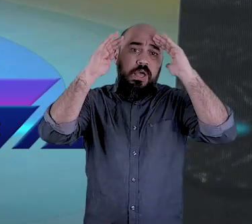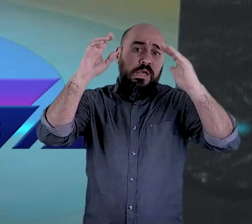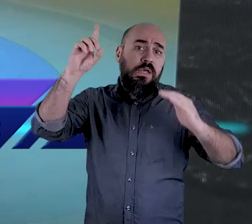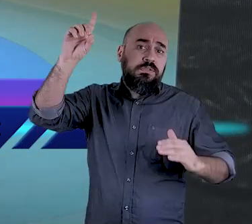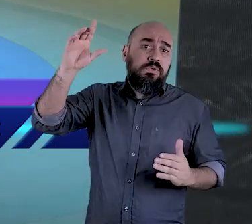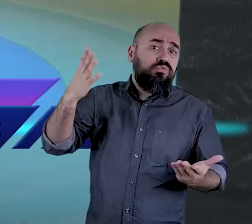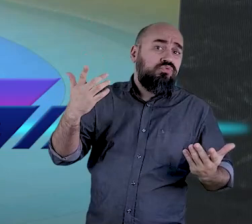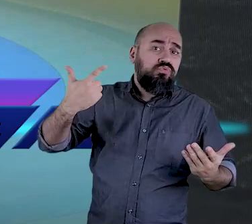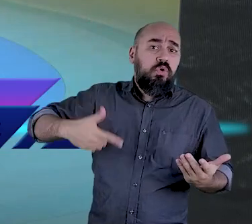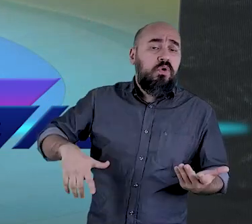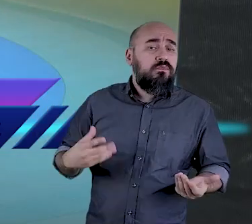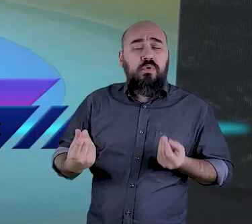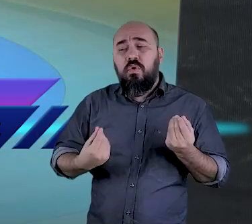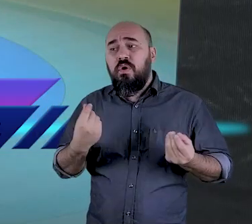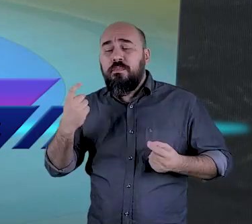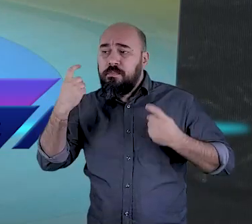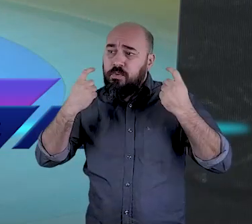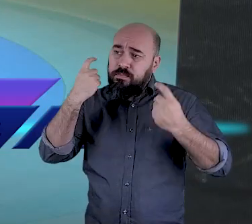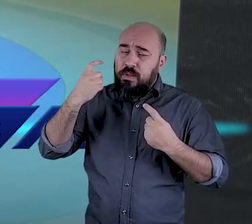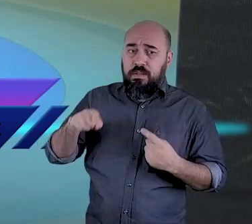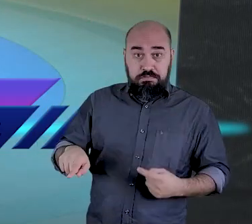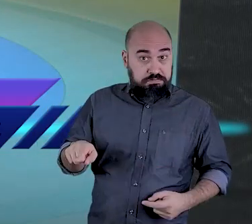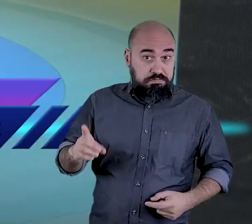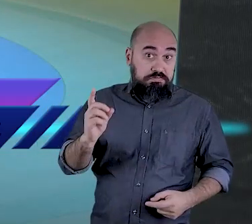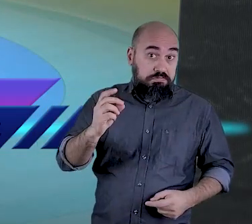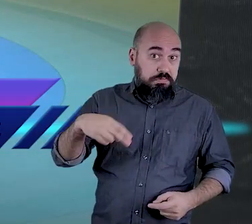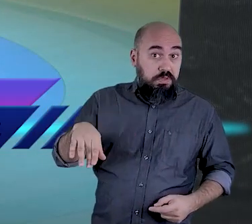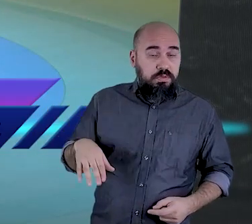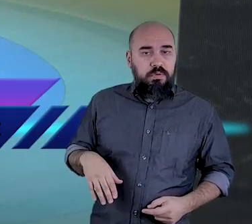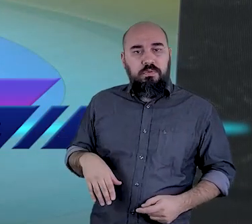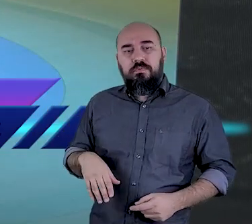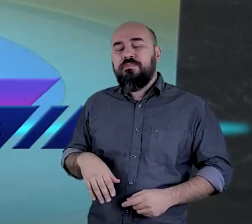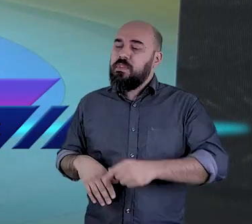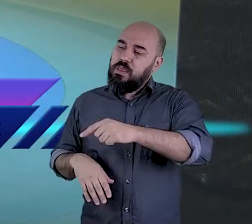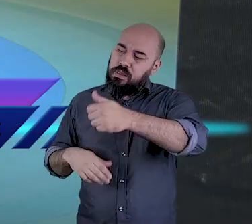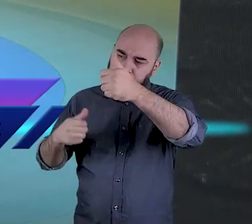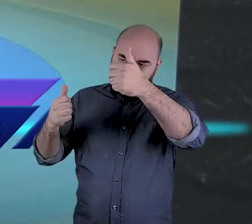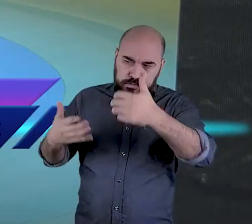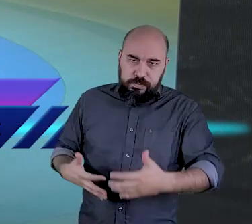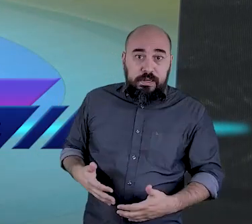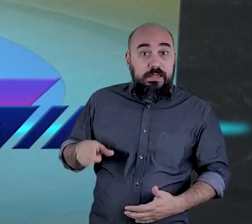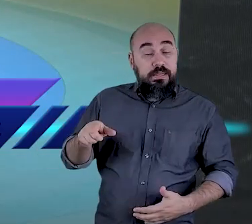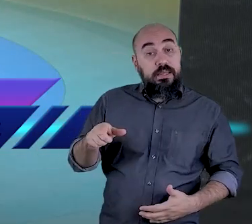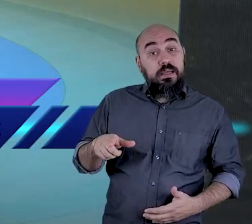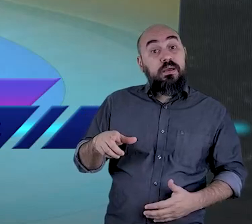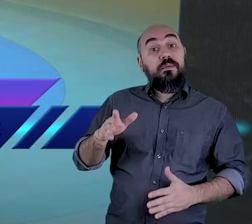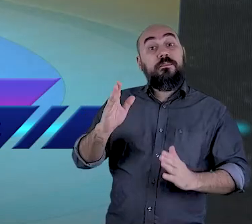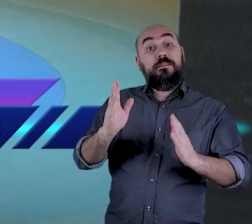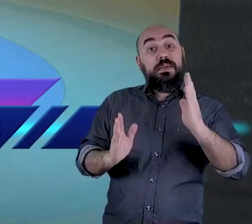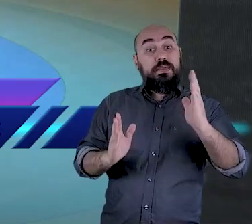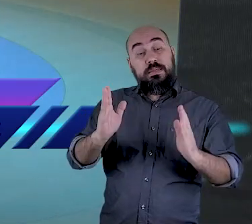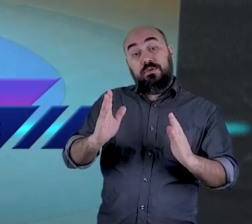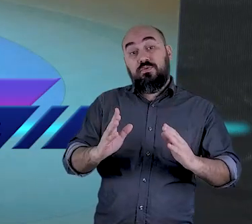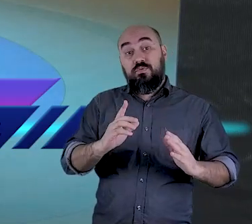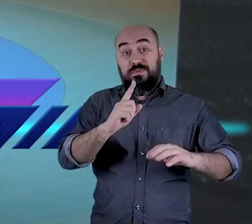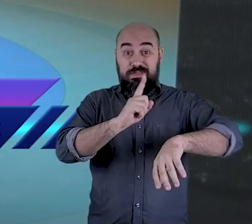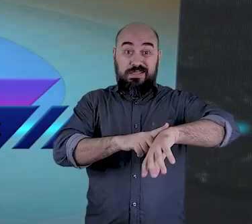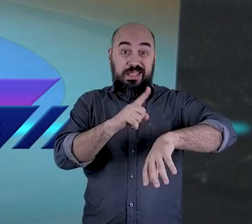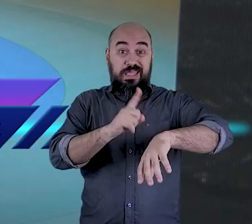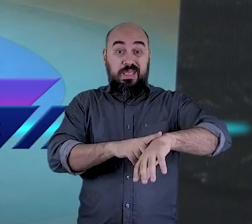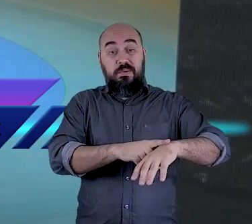o Anjo começa com o evento que era muito importante para Daniel o tempo deveria ser contado